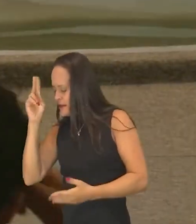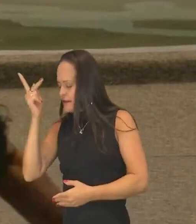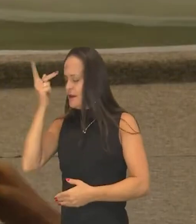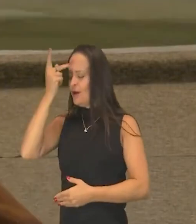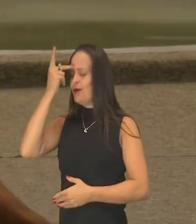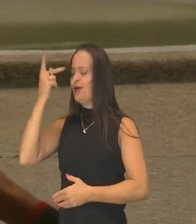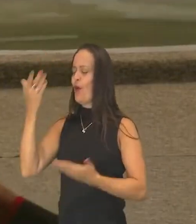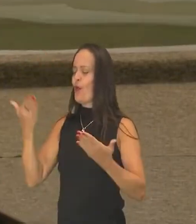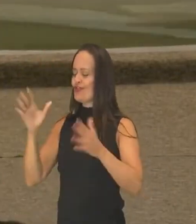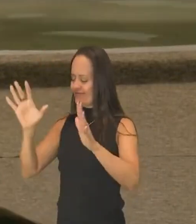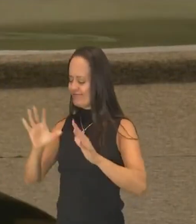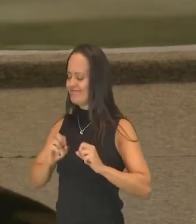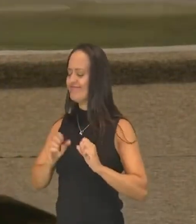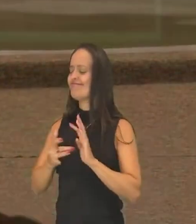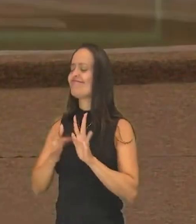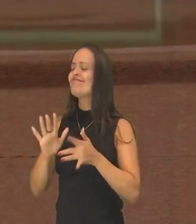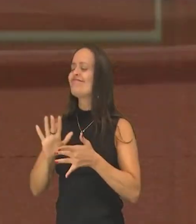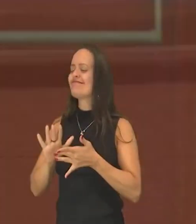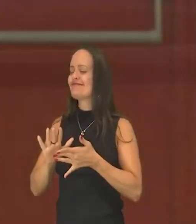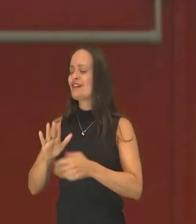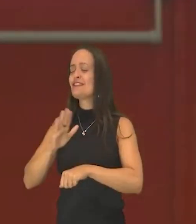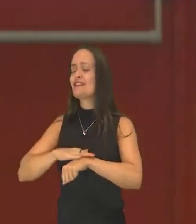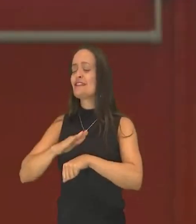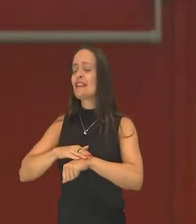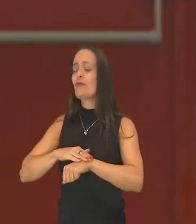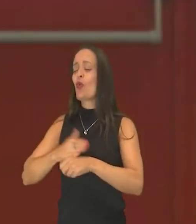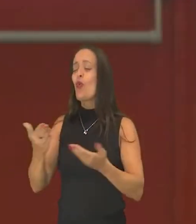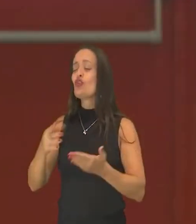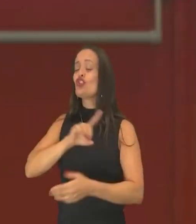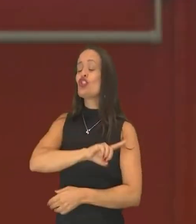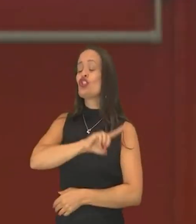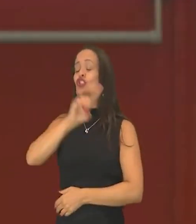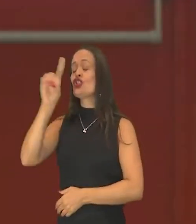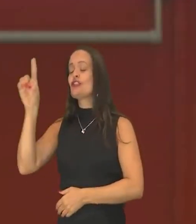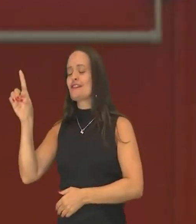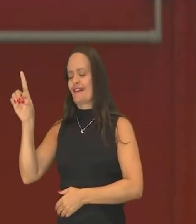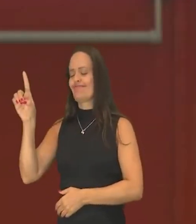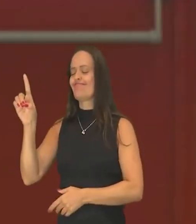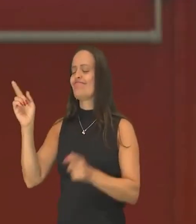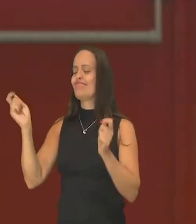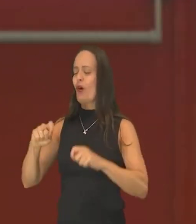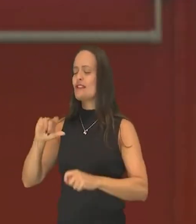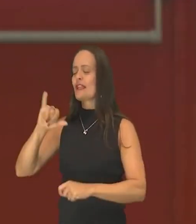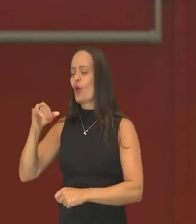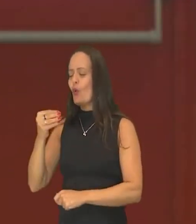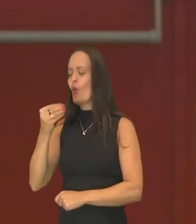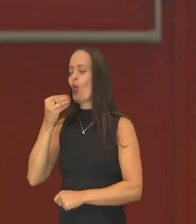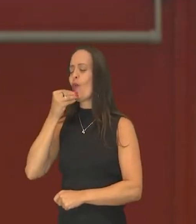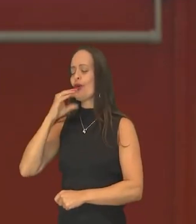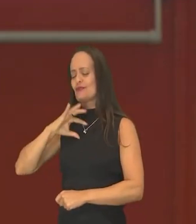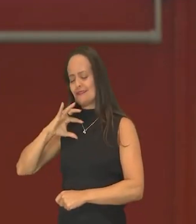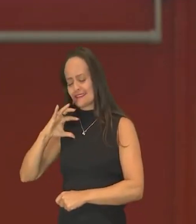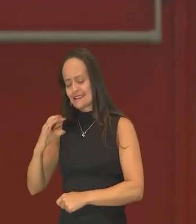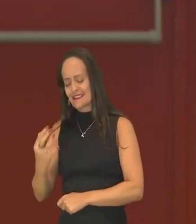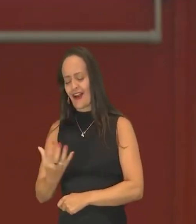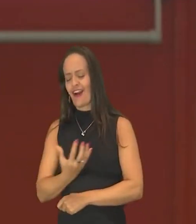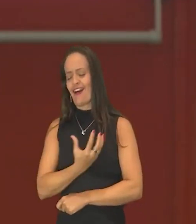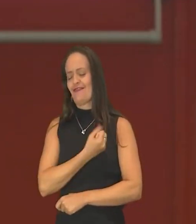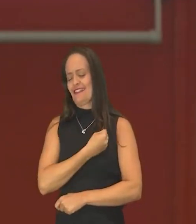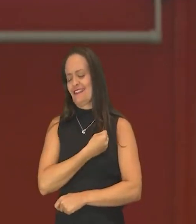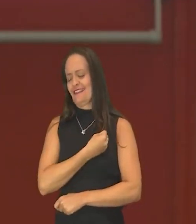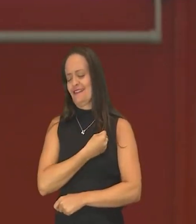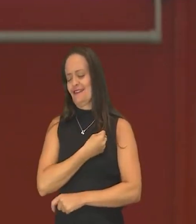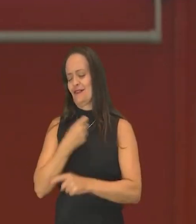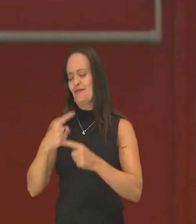hoje, enquanto estamos no dia chamado hoje, que ainda haja oportunidade de salvação, porque